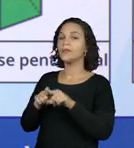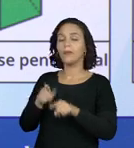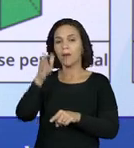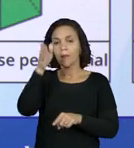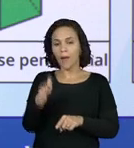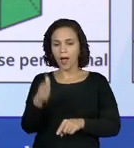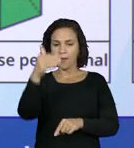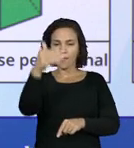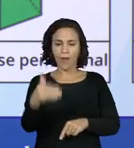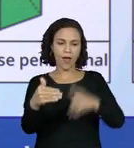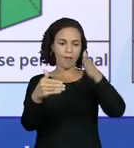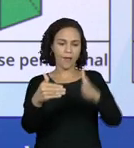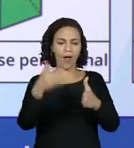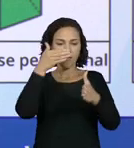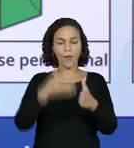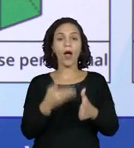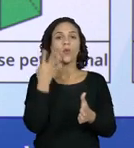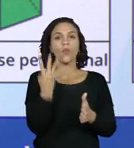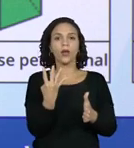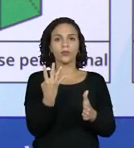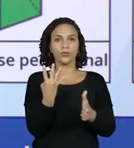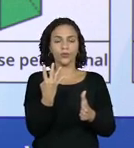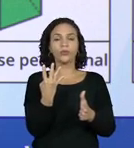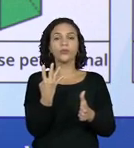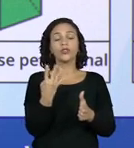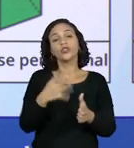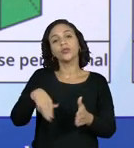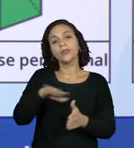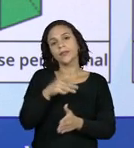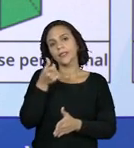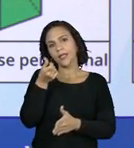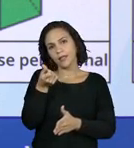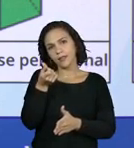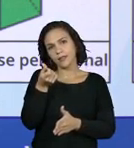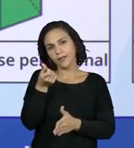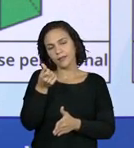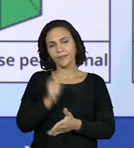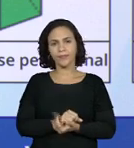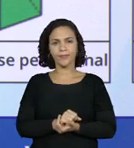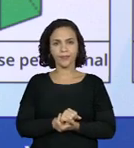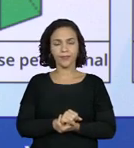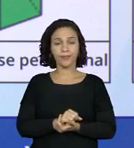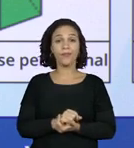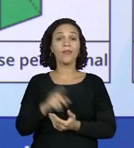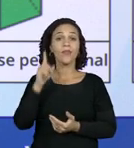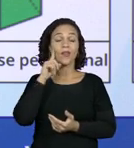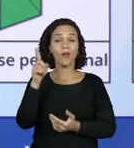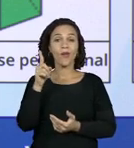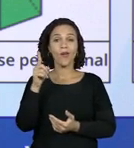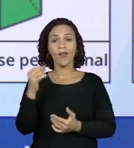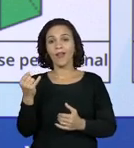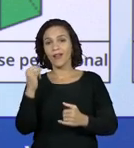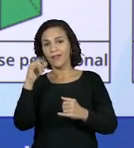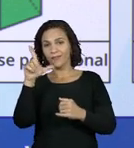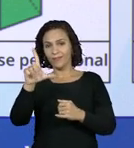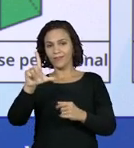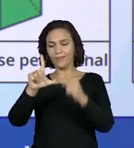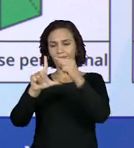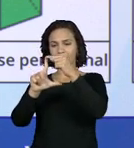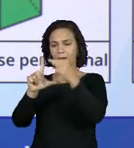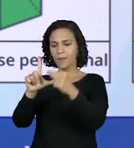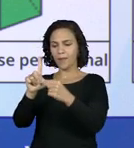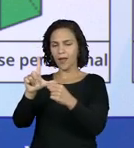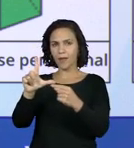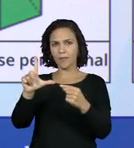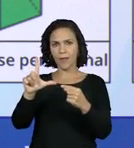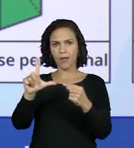cima. São 6. Os vértices, turma, os lados, quantos são?